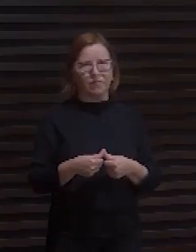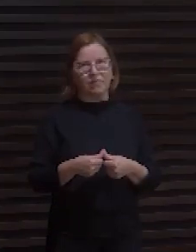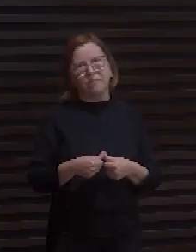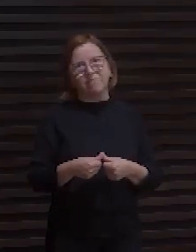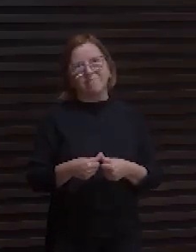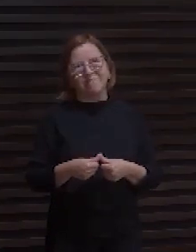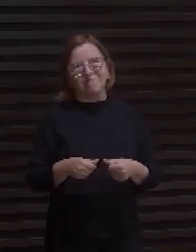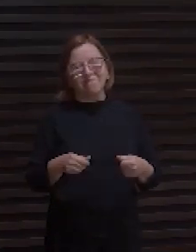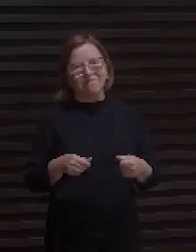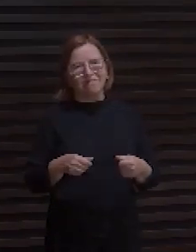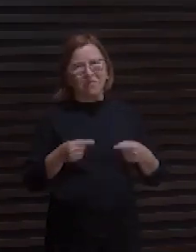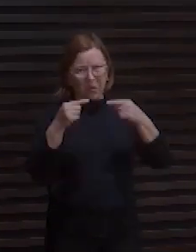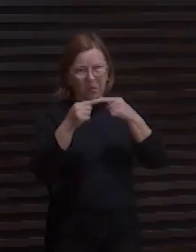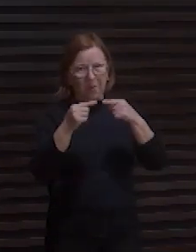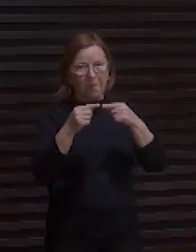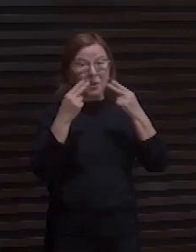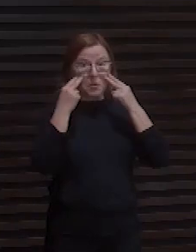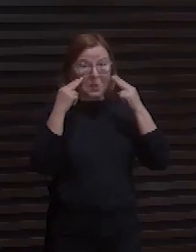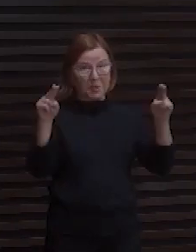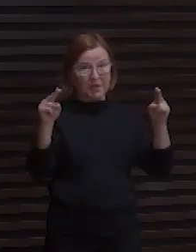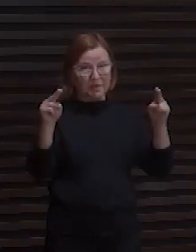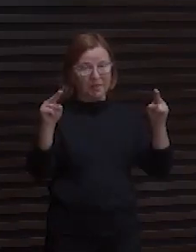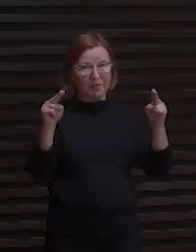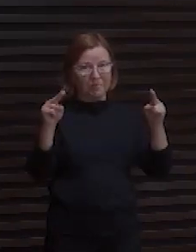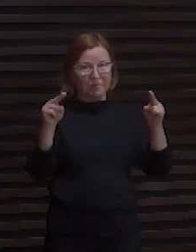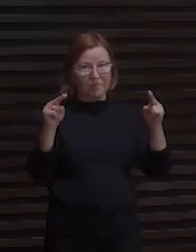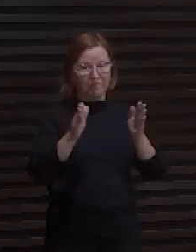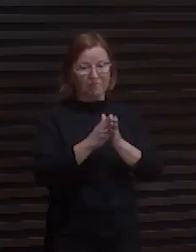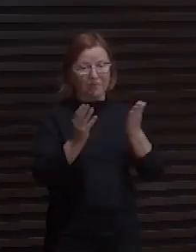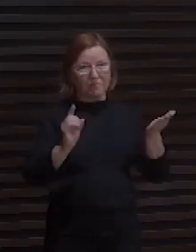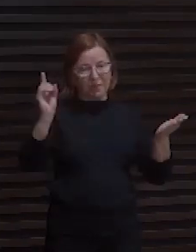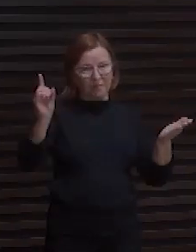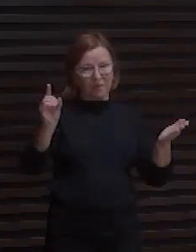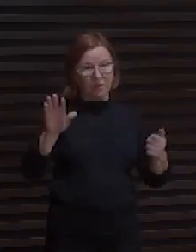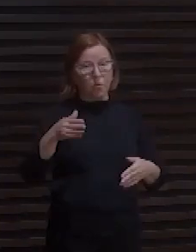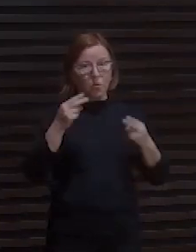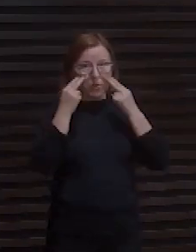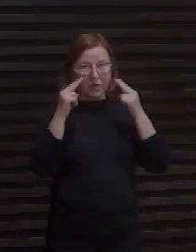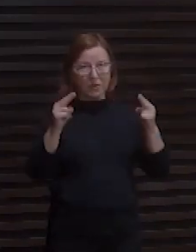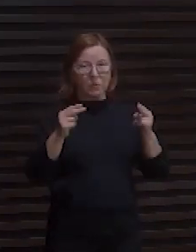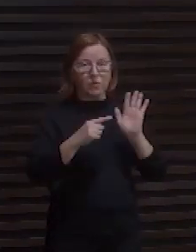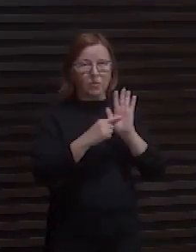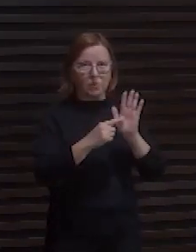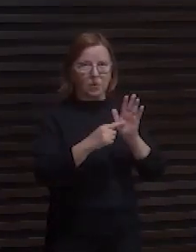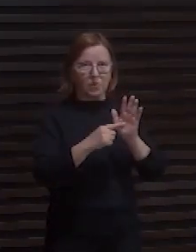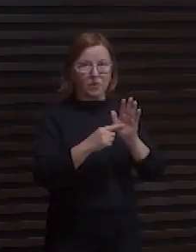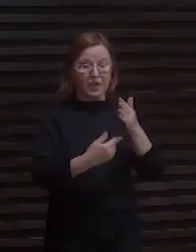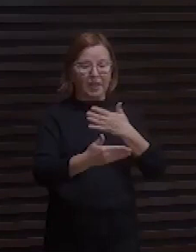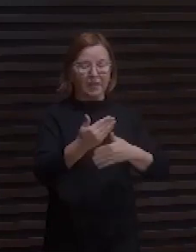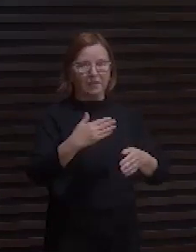Qual é o testemunho que eu darei com esta minha decisão, com esta minha ação?